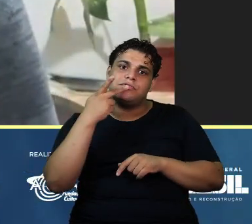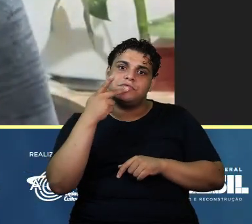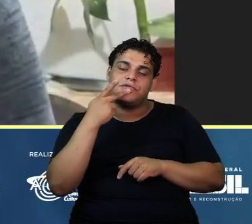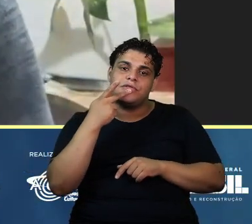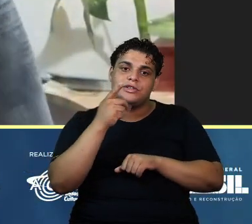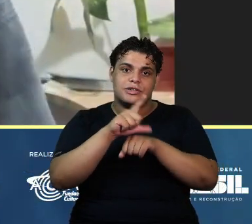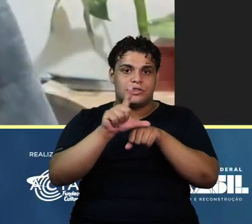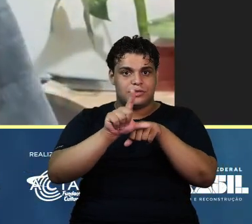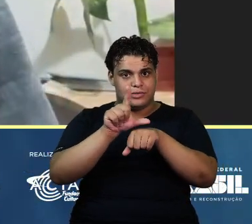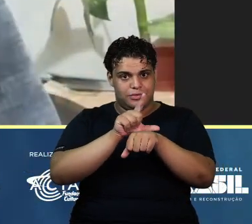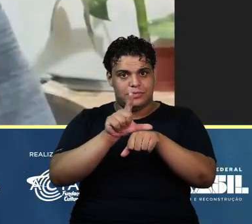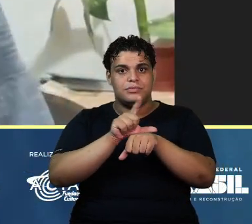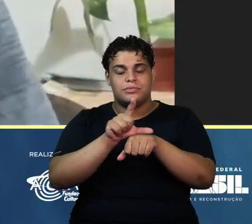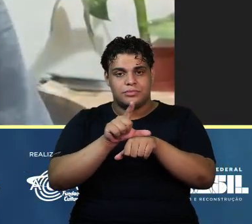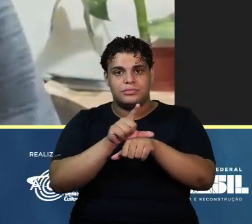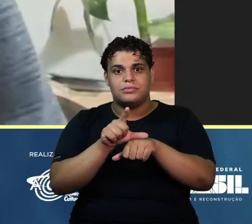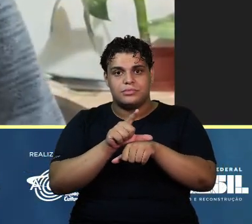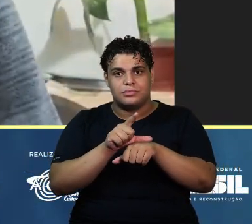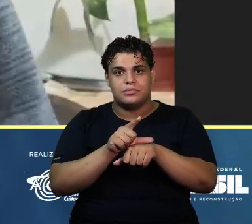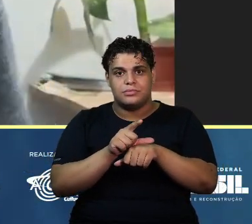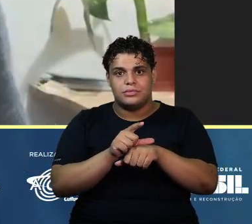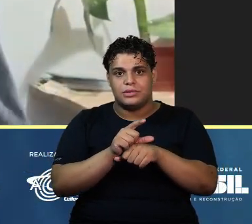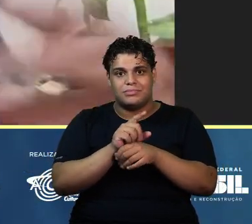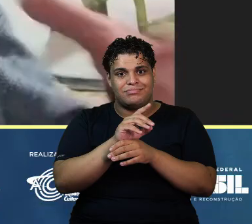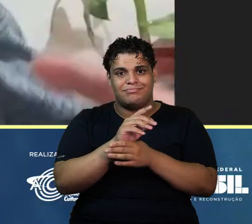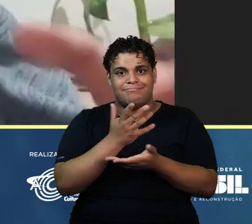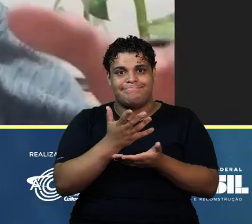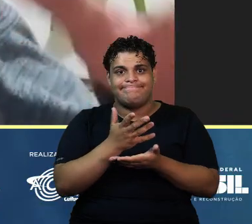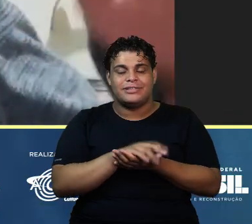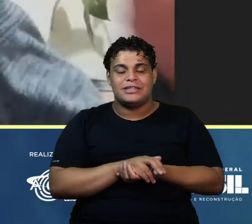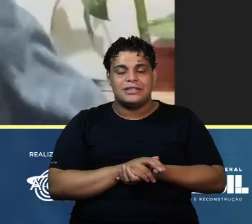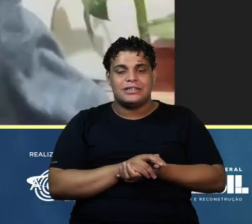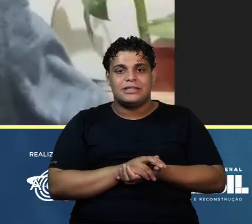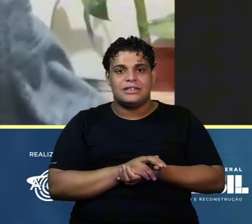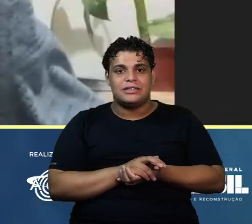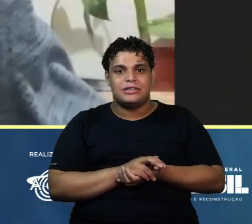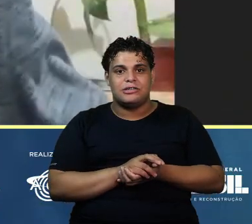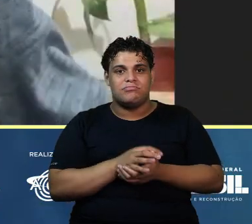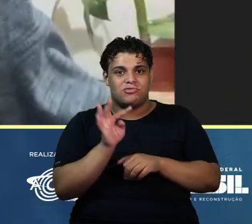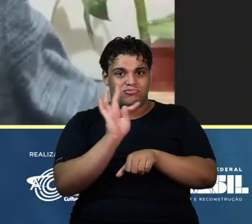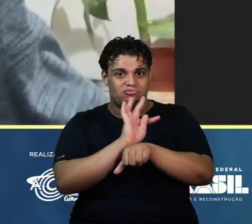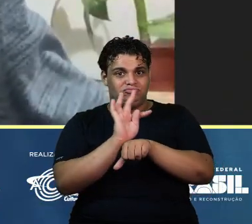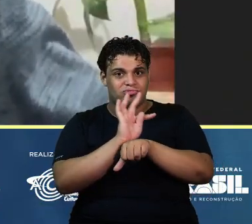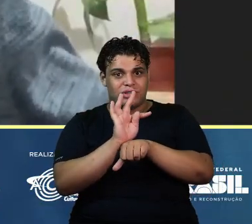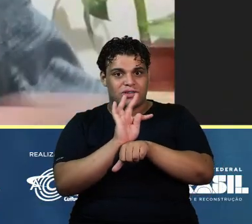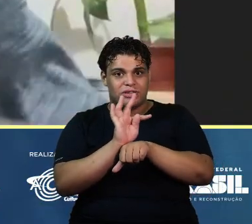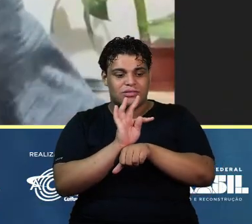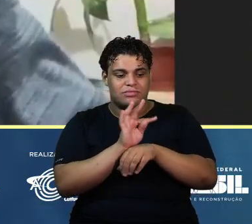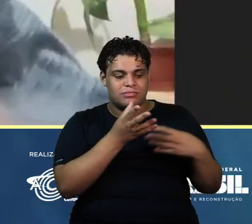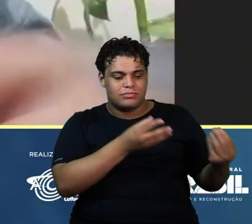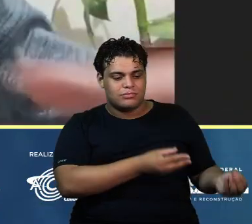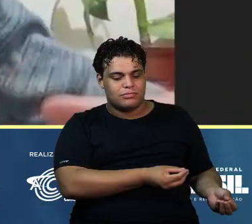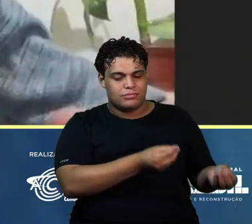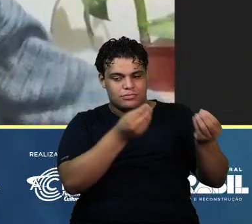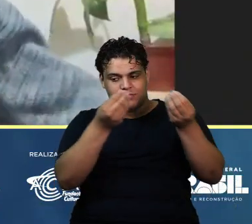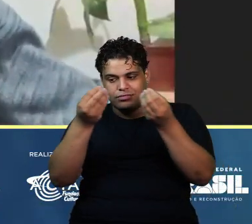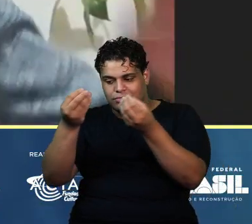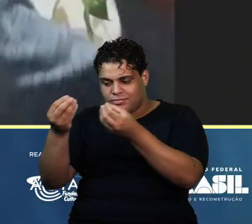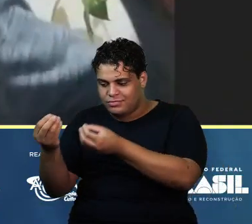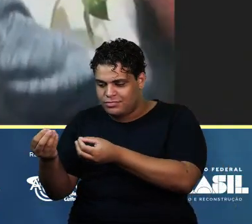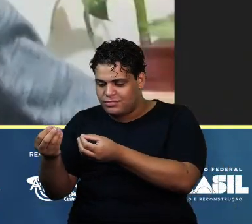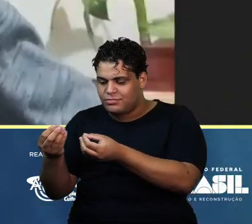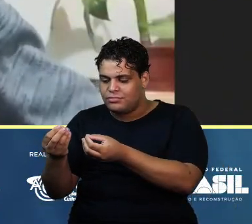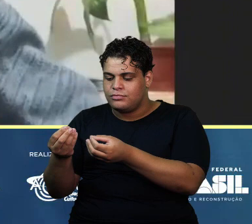de limpeza, é algo muito técnico, né? Então a gente vai lá, coleta, aí no final da coleta a gente faz a